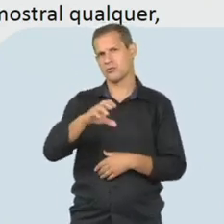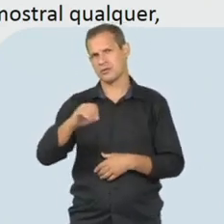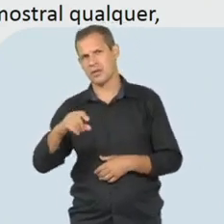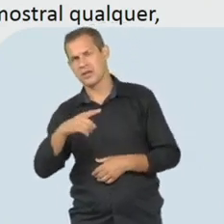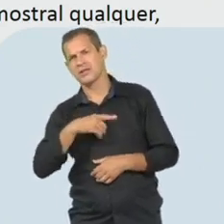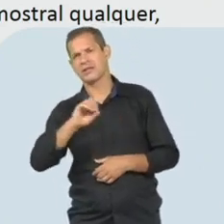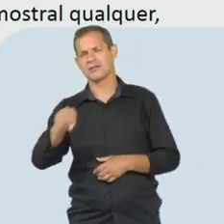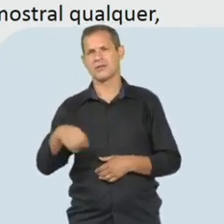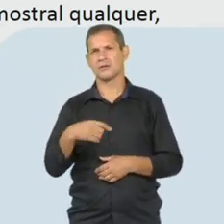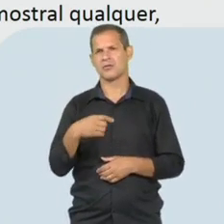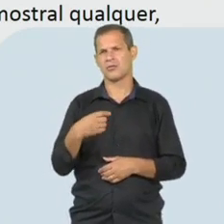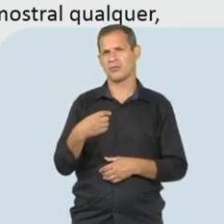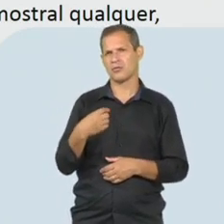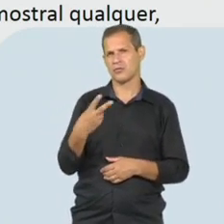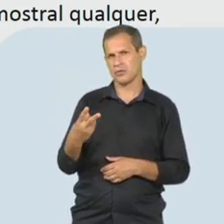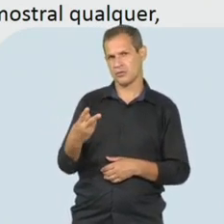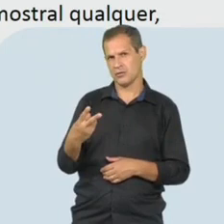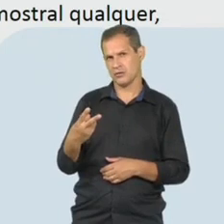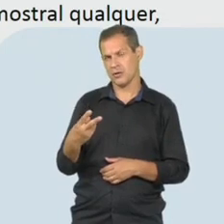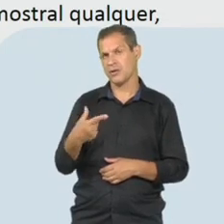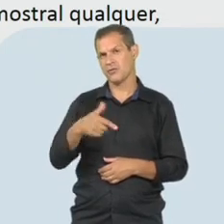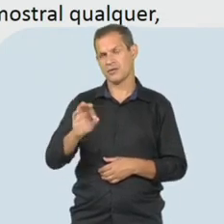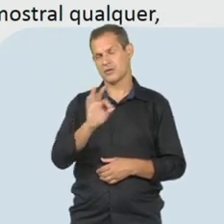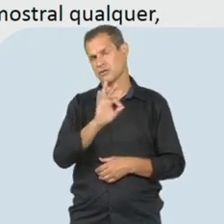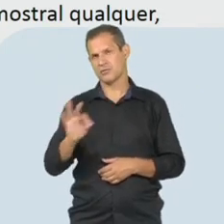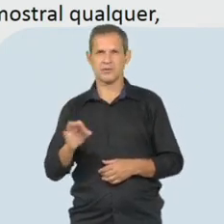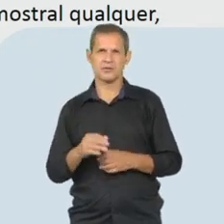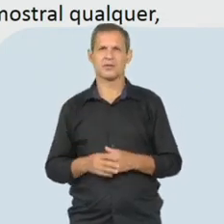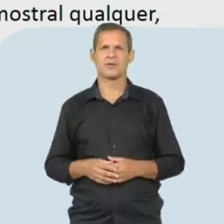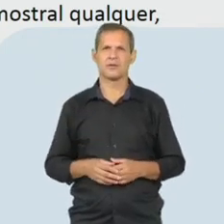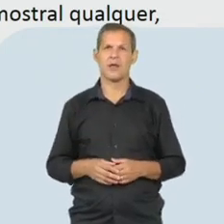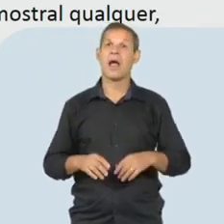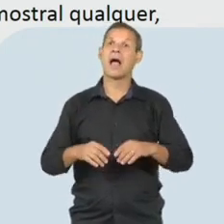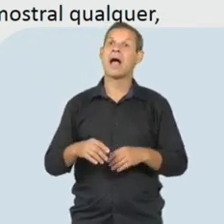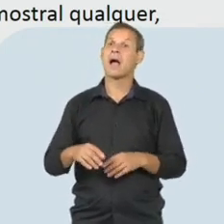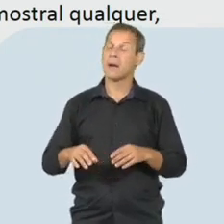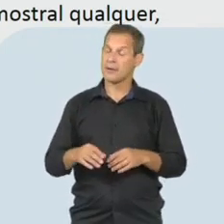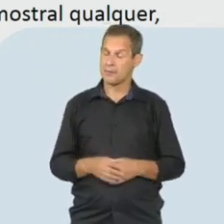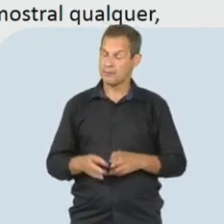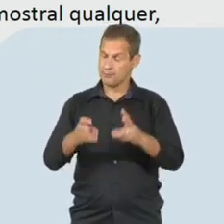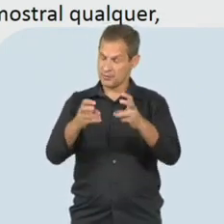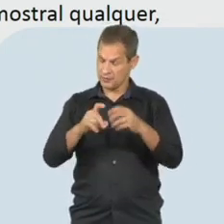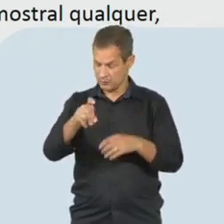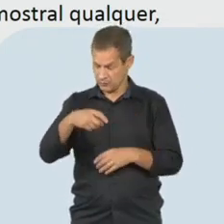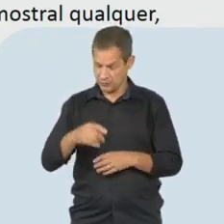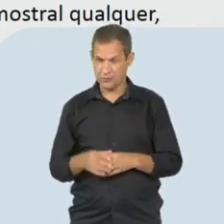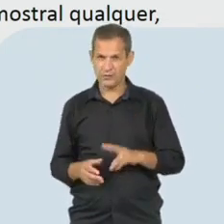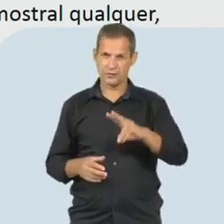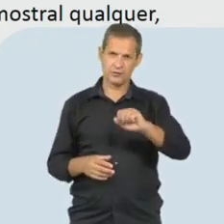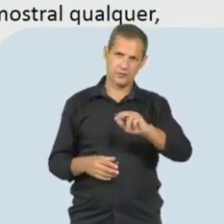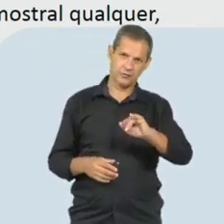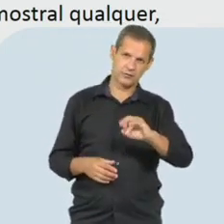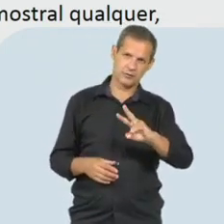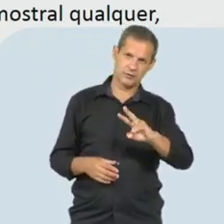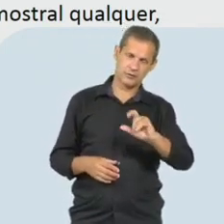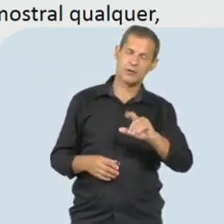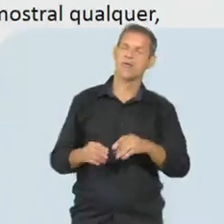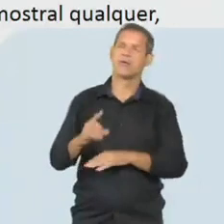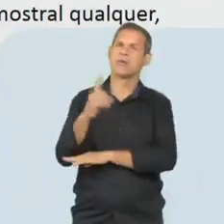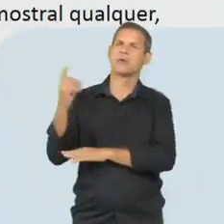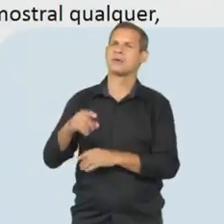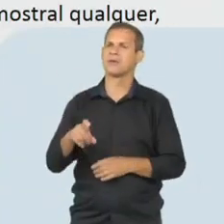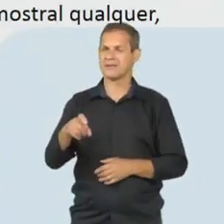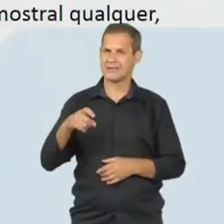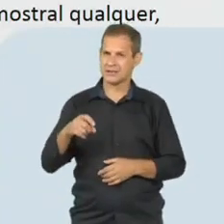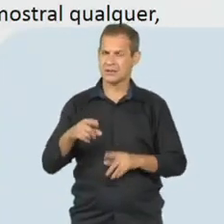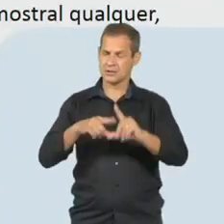dar 0,2, ou seja, 20%. Denotando aqui x pela variável altura e x minúsculo